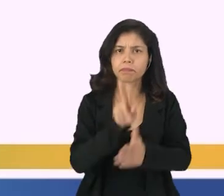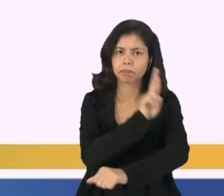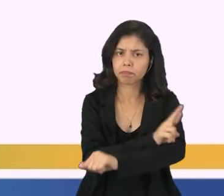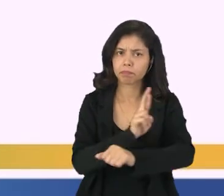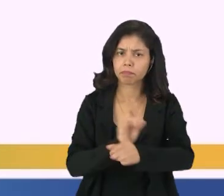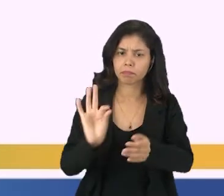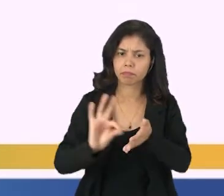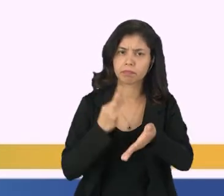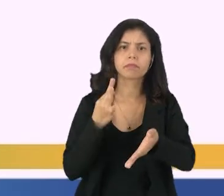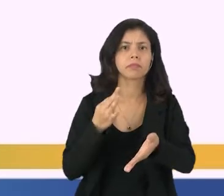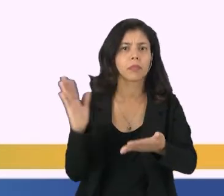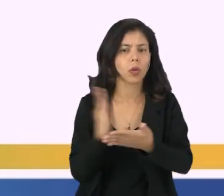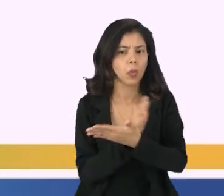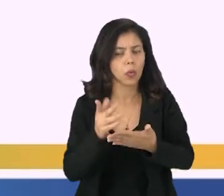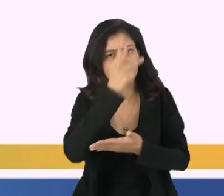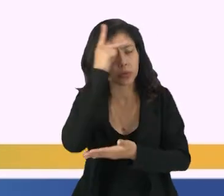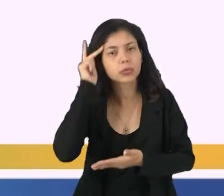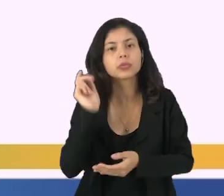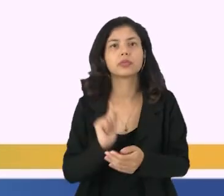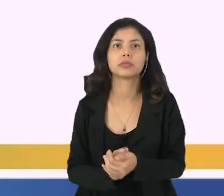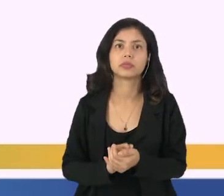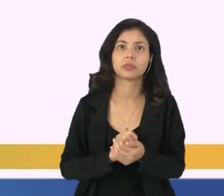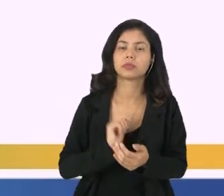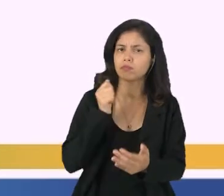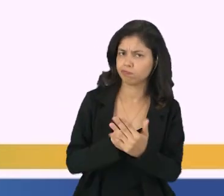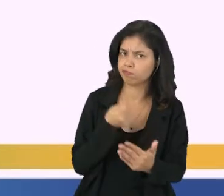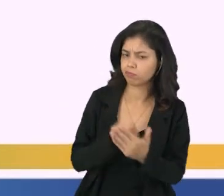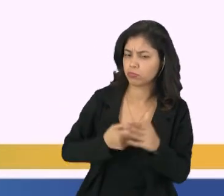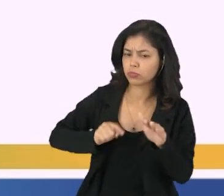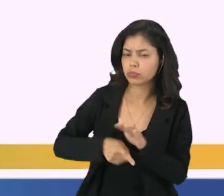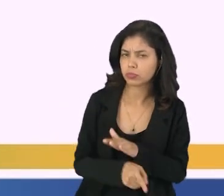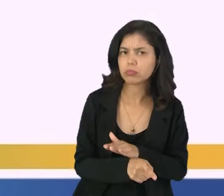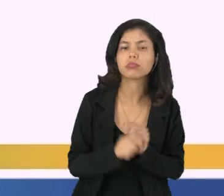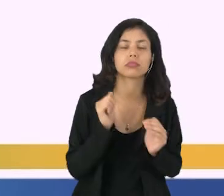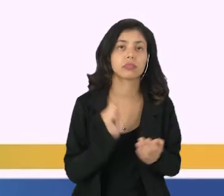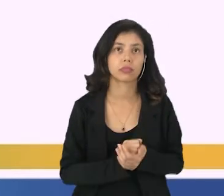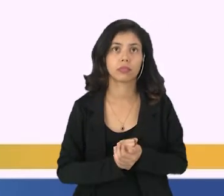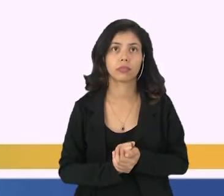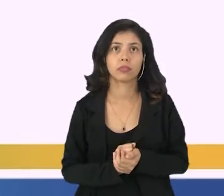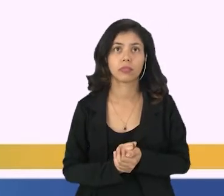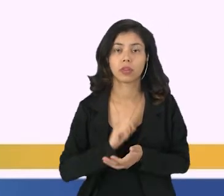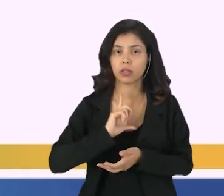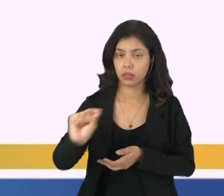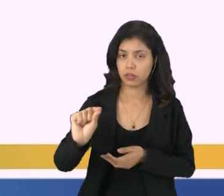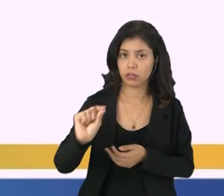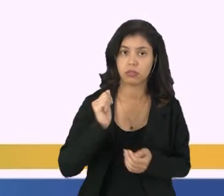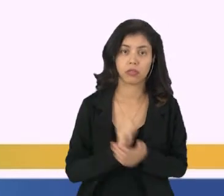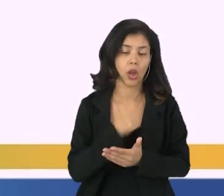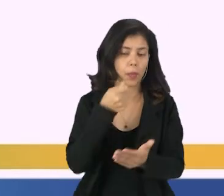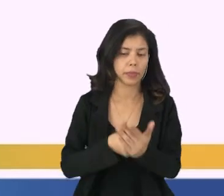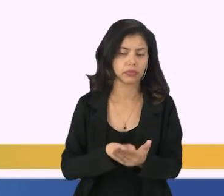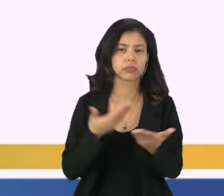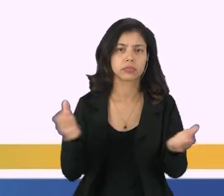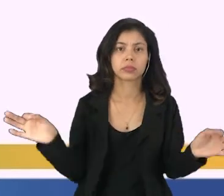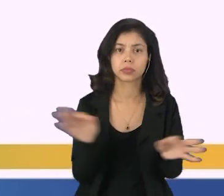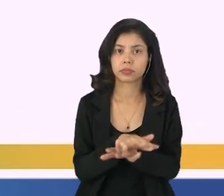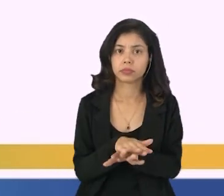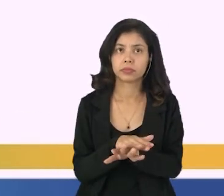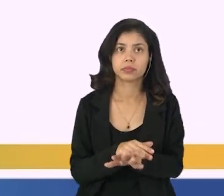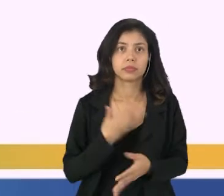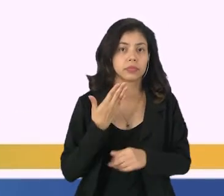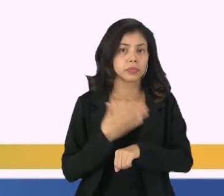oficial, algumas pessoas achavam formas de resistir, né, dentro da religião, escapando aí essa obrigação e